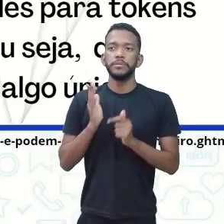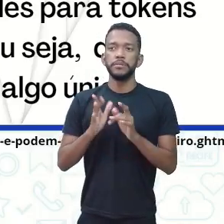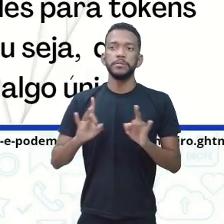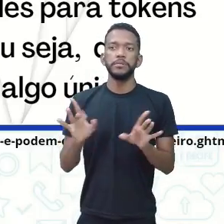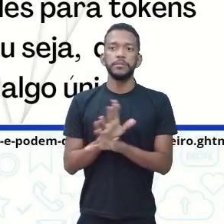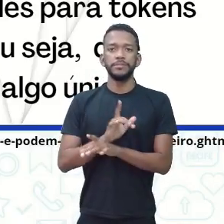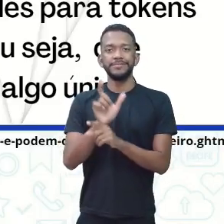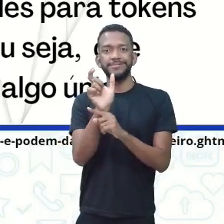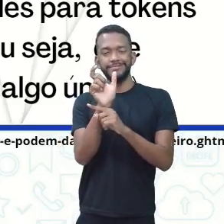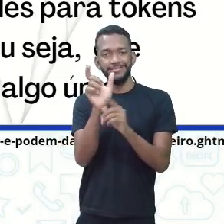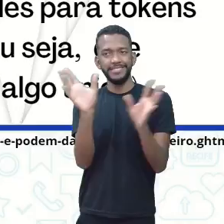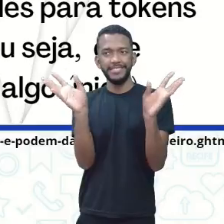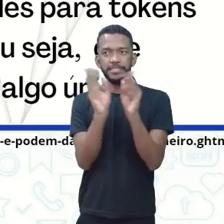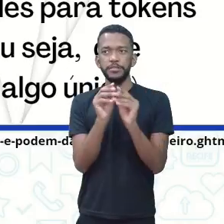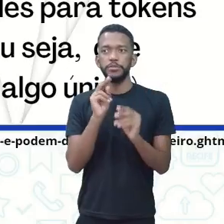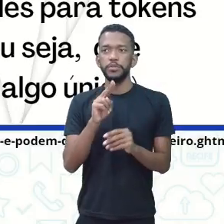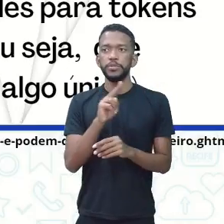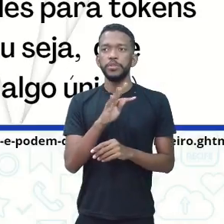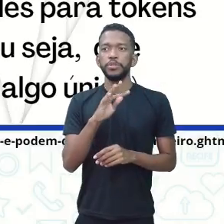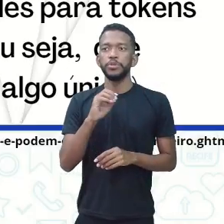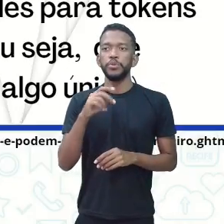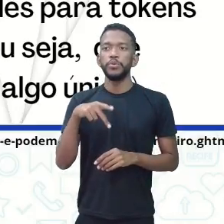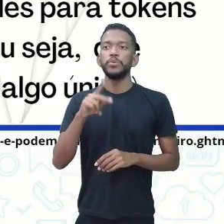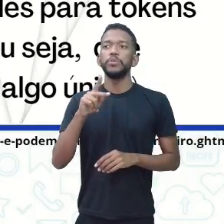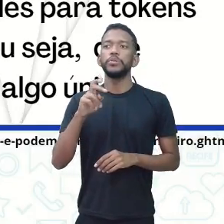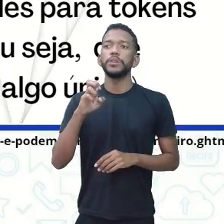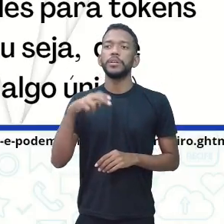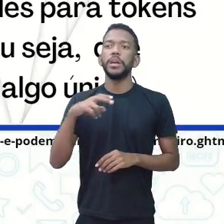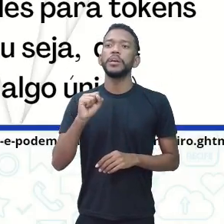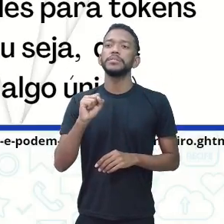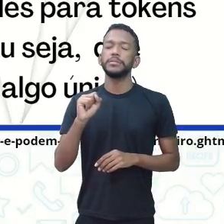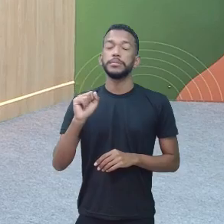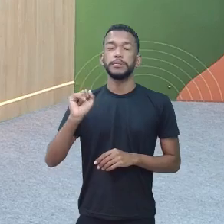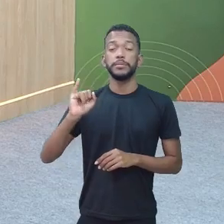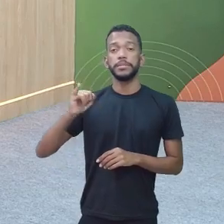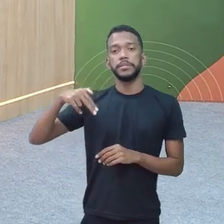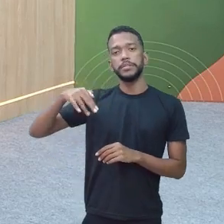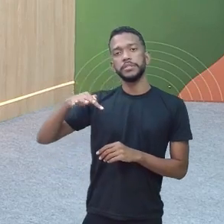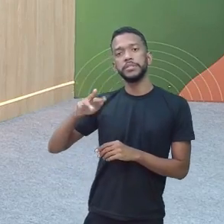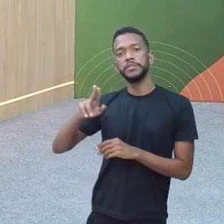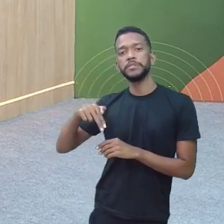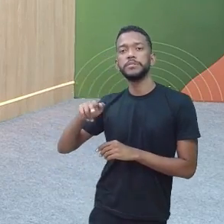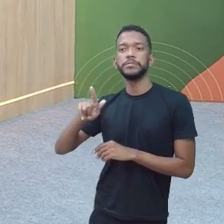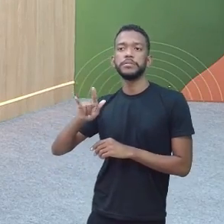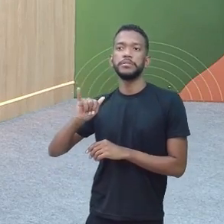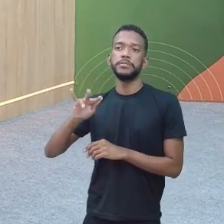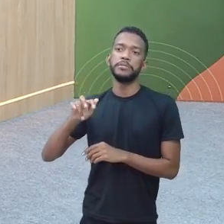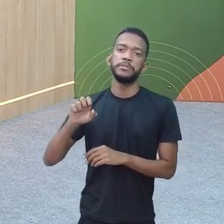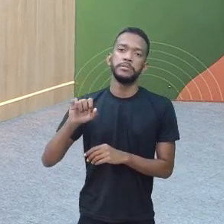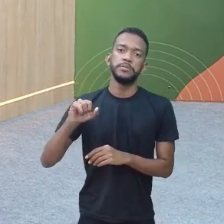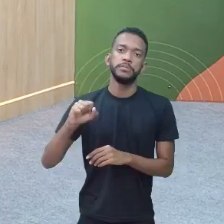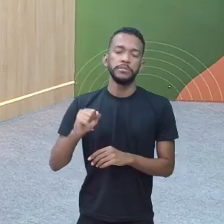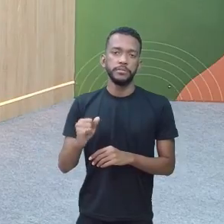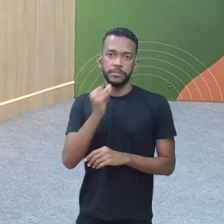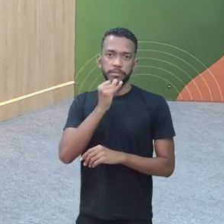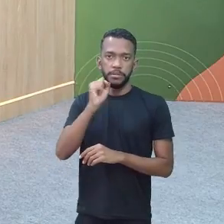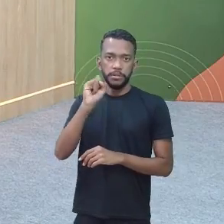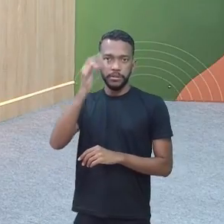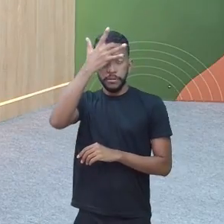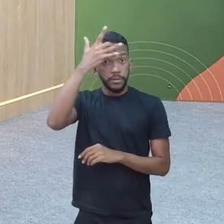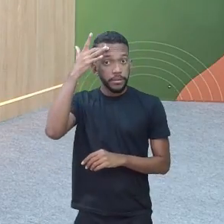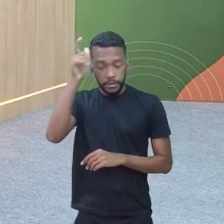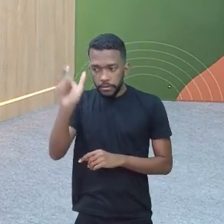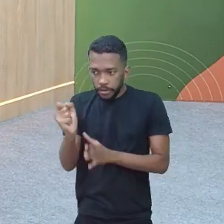em inglês para tokens infungíveis, ou seja, que representam algo único. Então, quem produz um meme